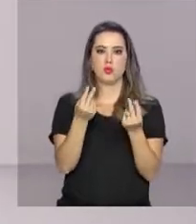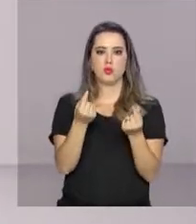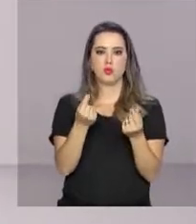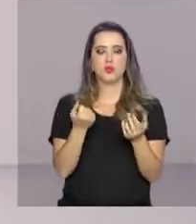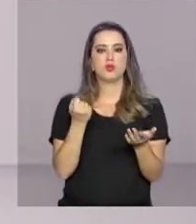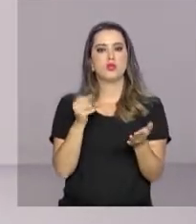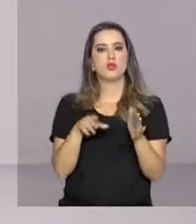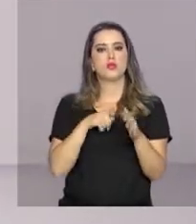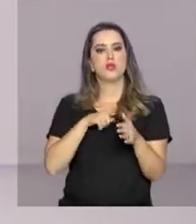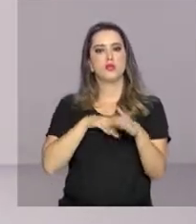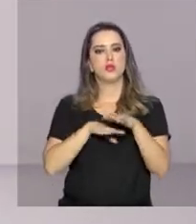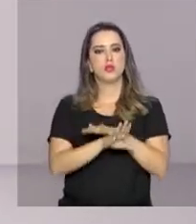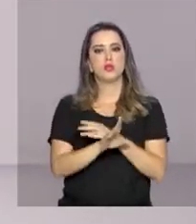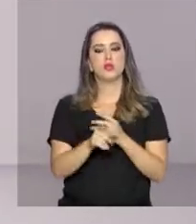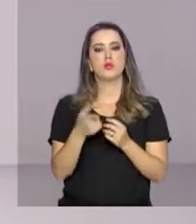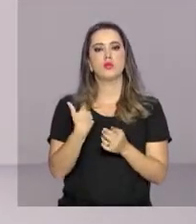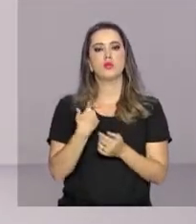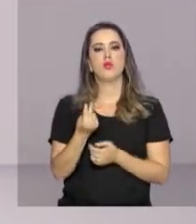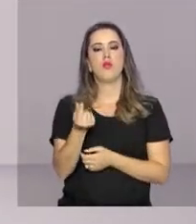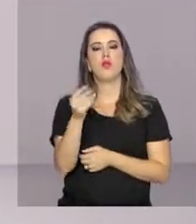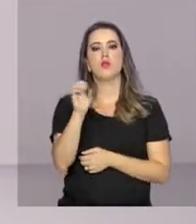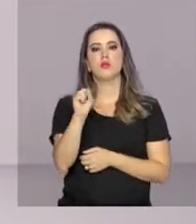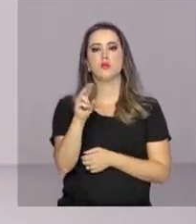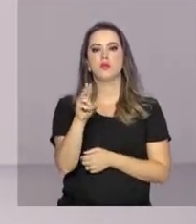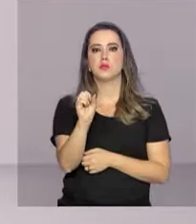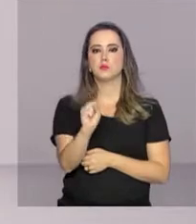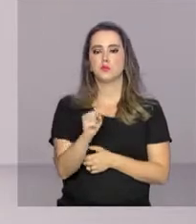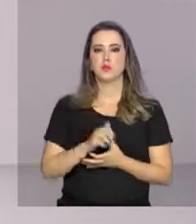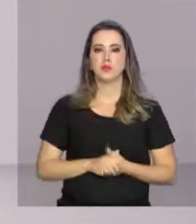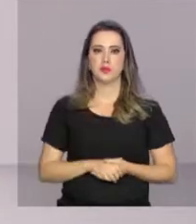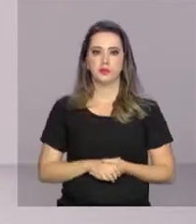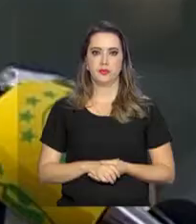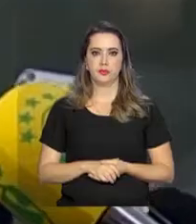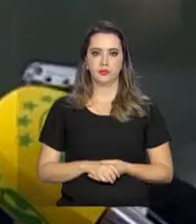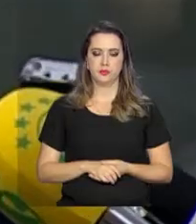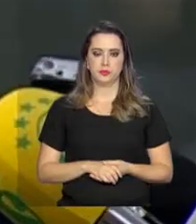preço estabelecido na tabela do SUS, o Sistema Único de Saúde.